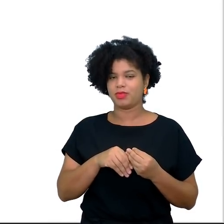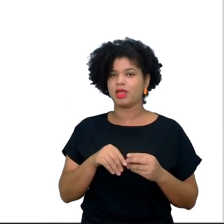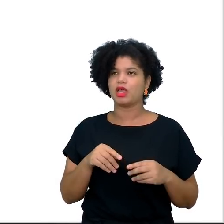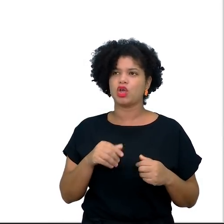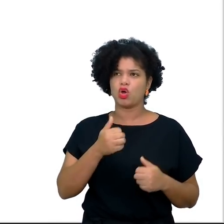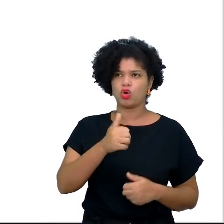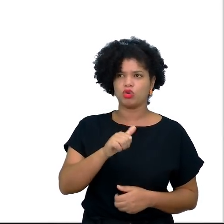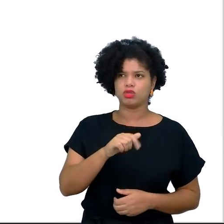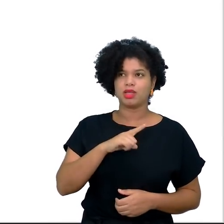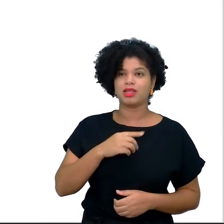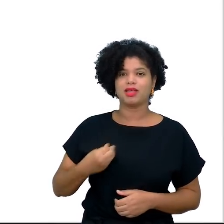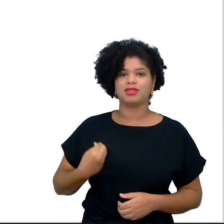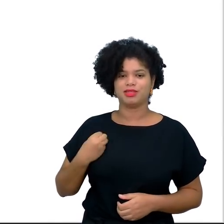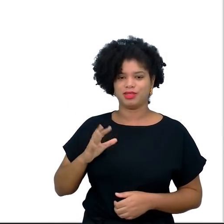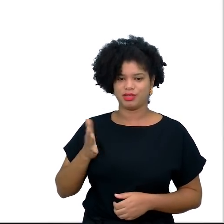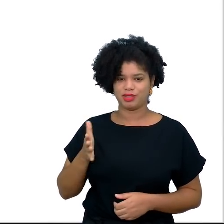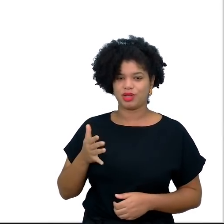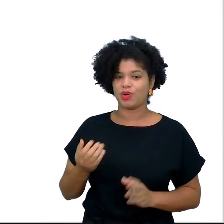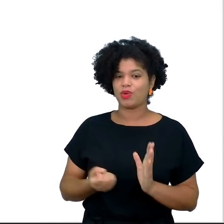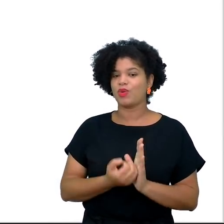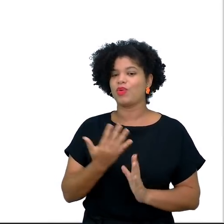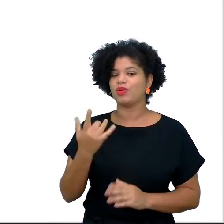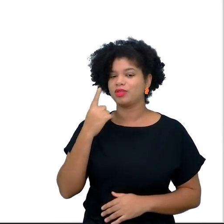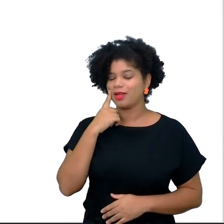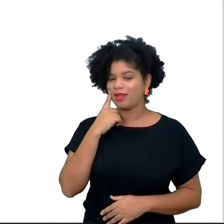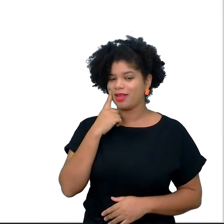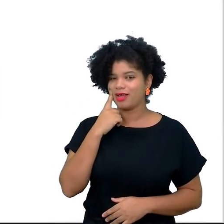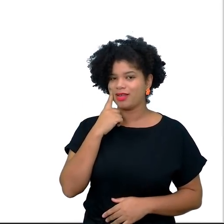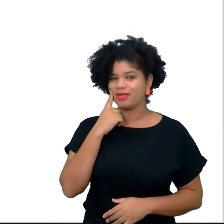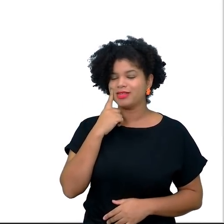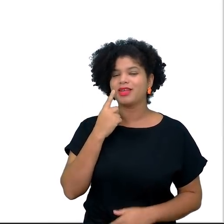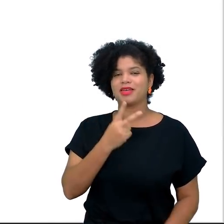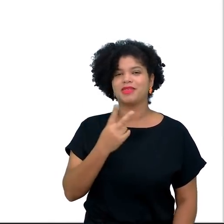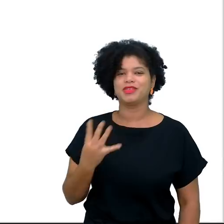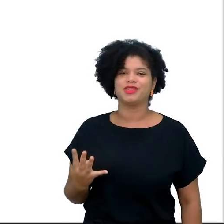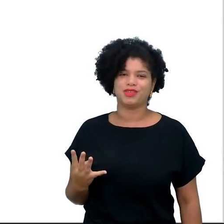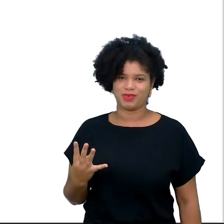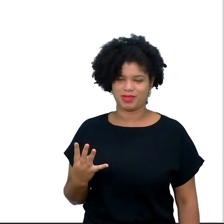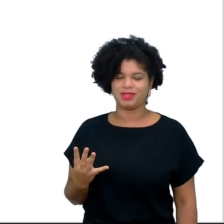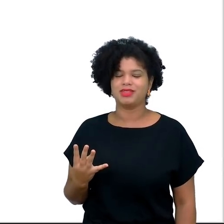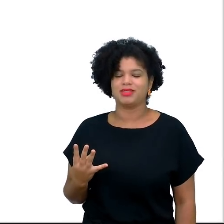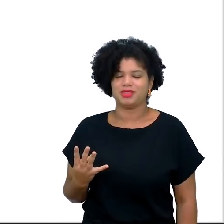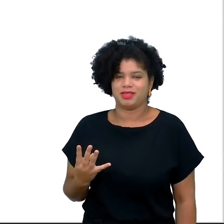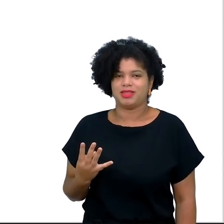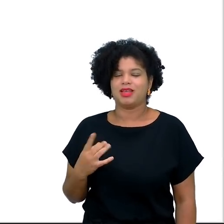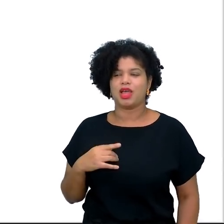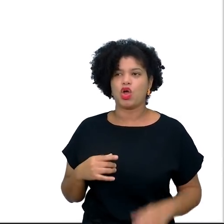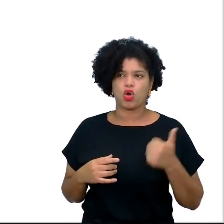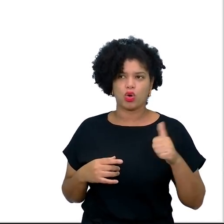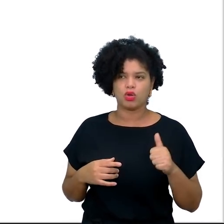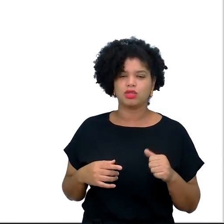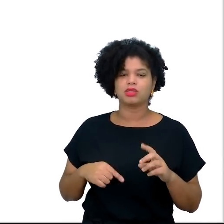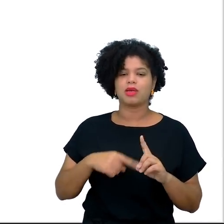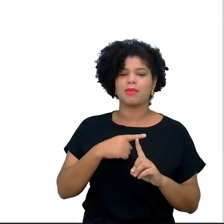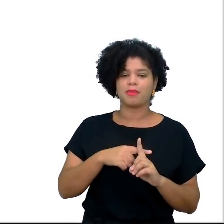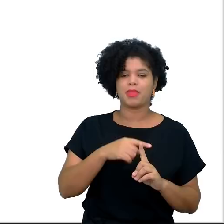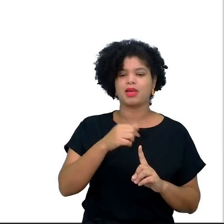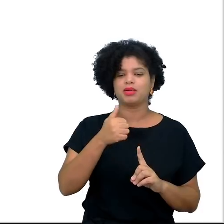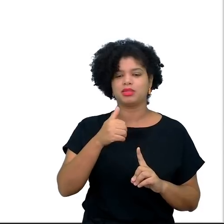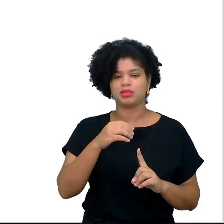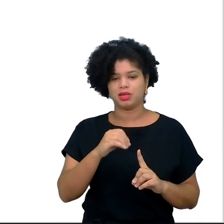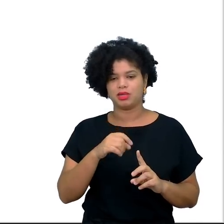11 figurinhas que ele já tinha lá no início, totalizam 24 figurinhas, ou seja, duas